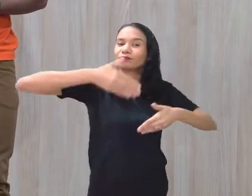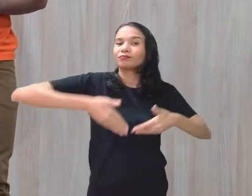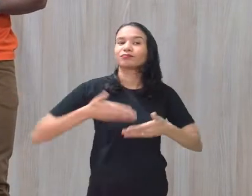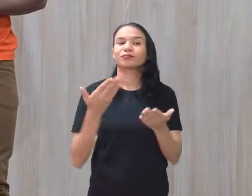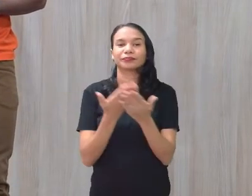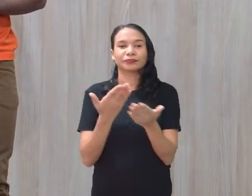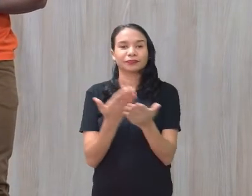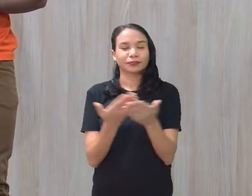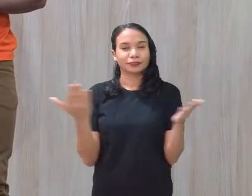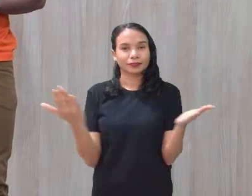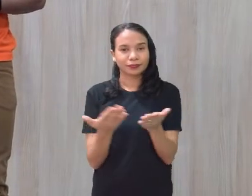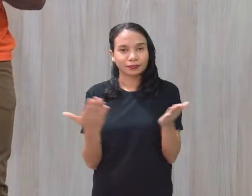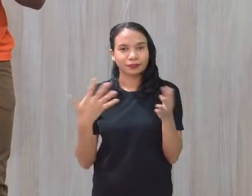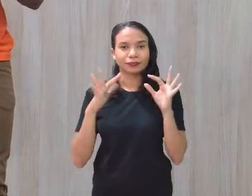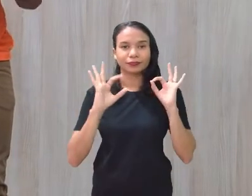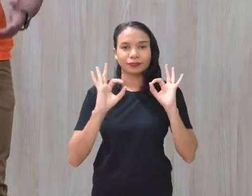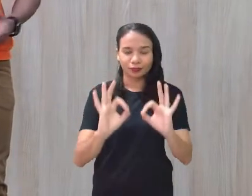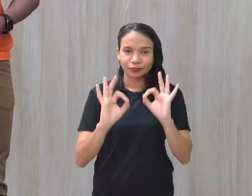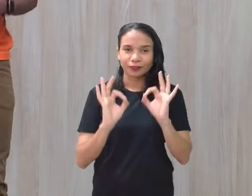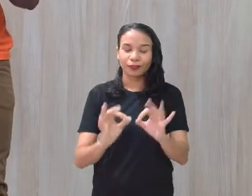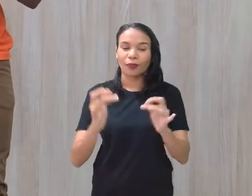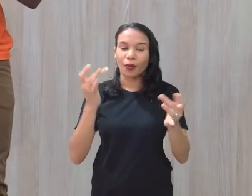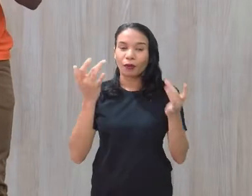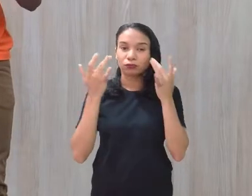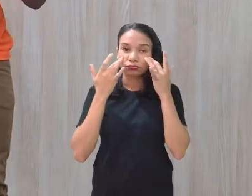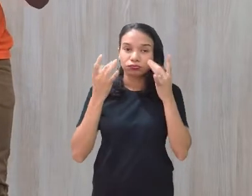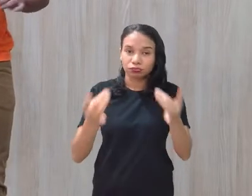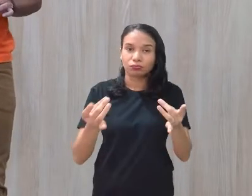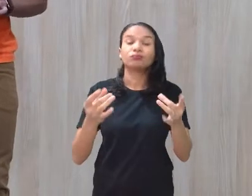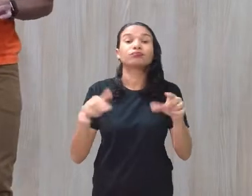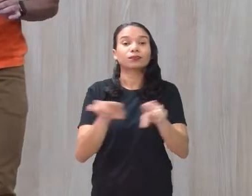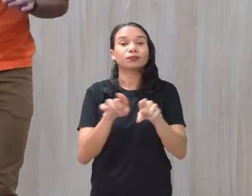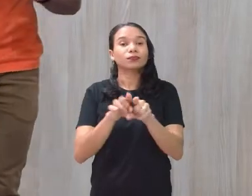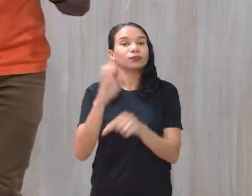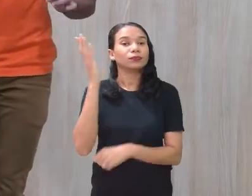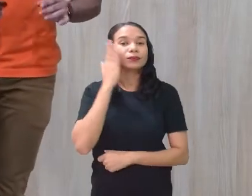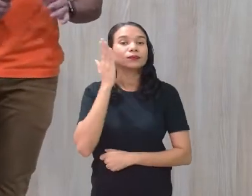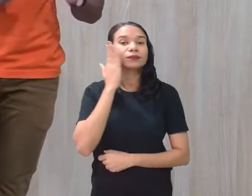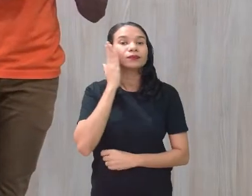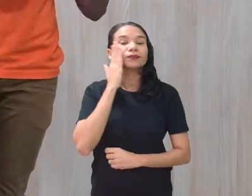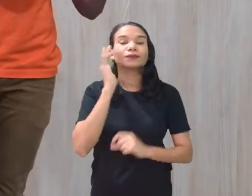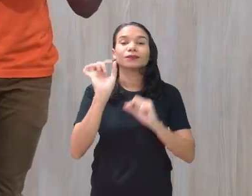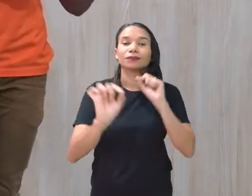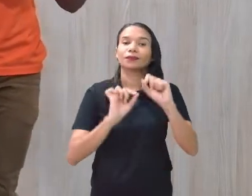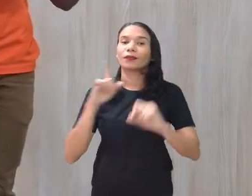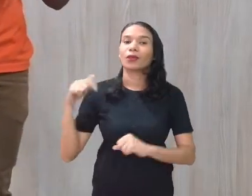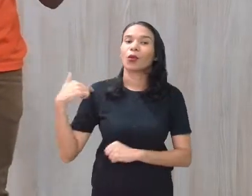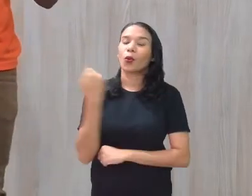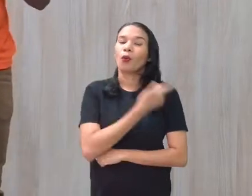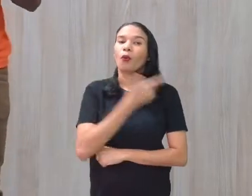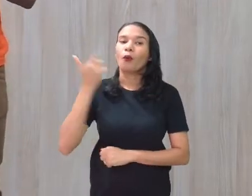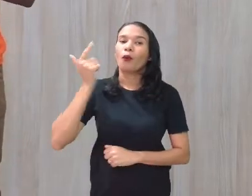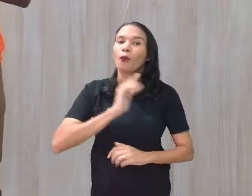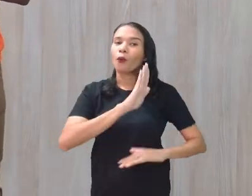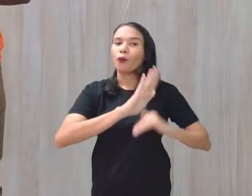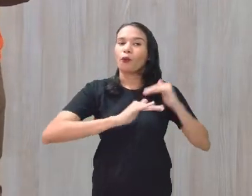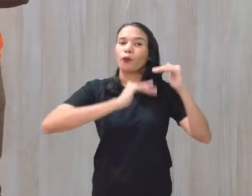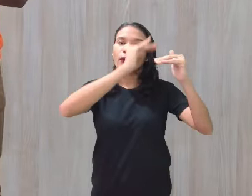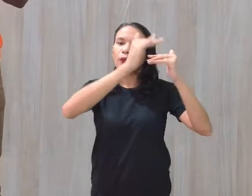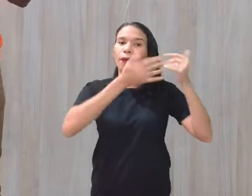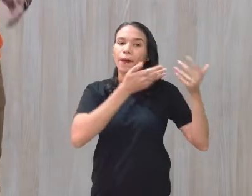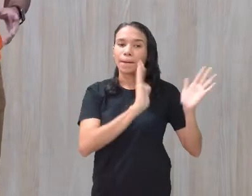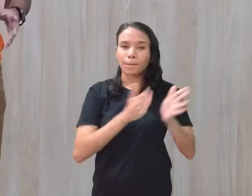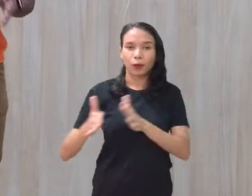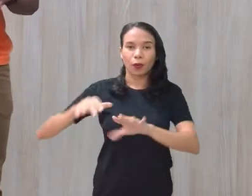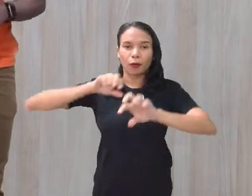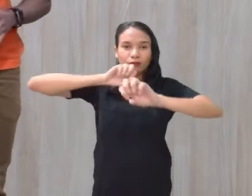da nossa aula, certo? Interagindo e entendendo, né, para que a gente consiga construir aí todo o processo